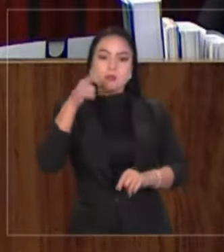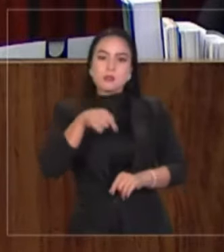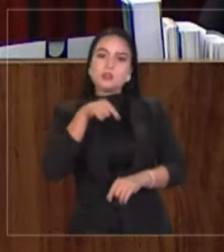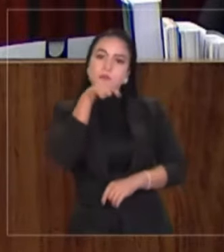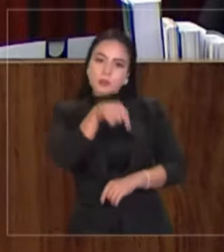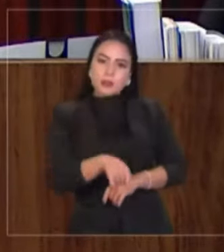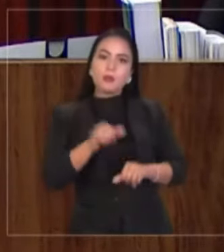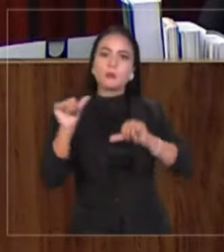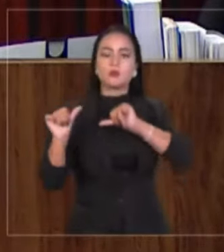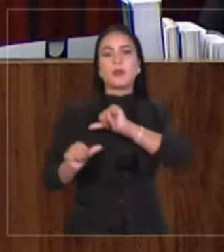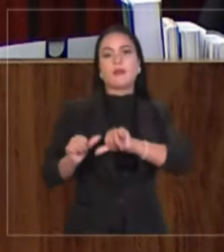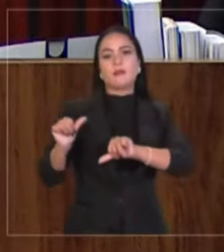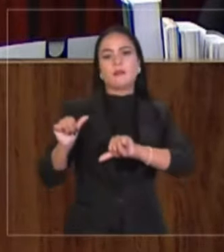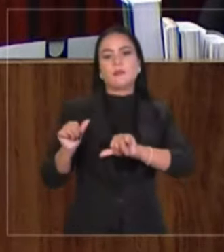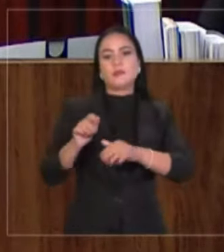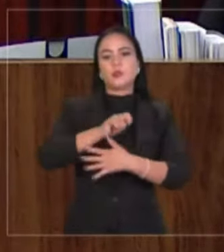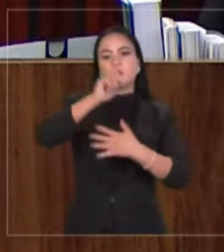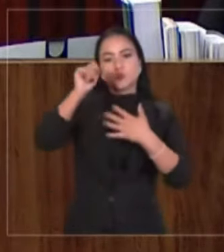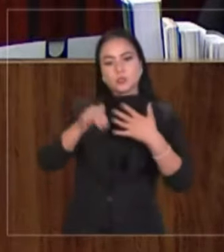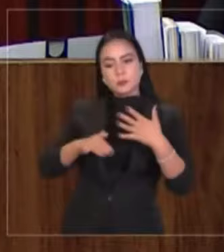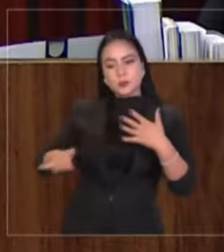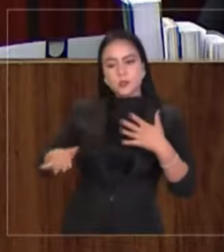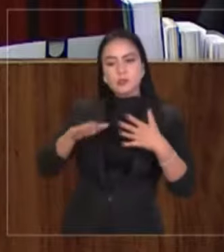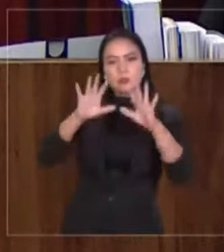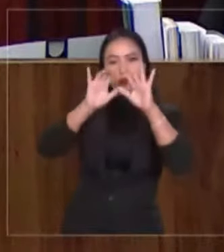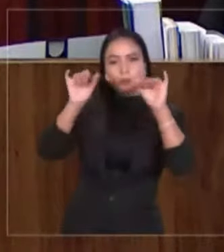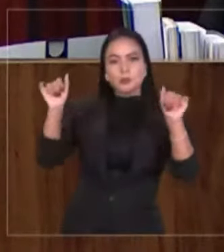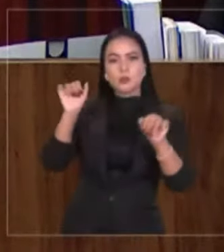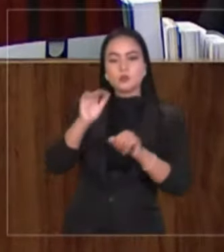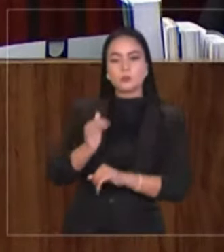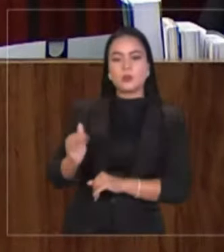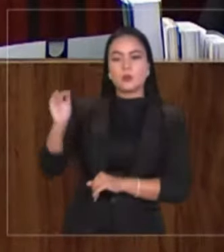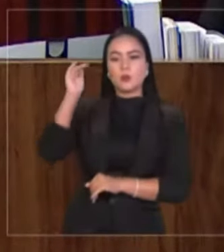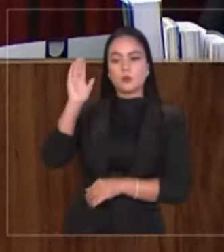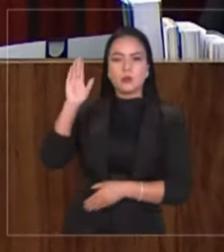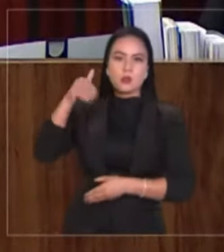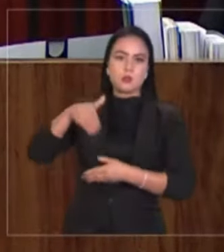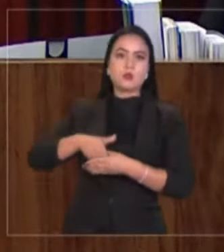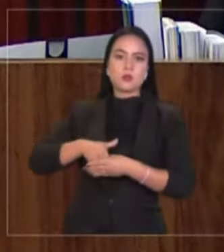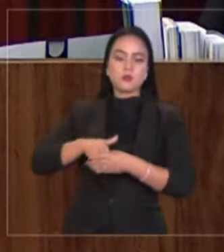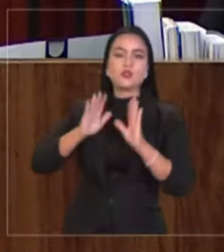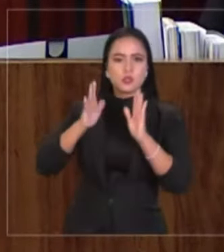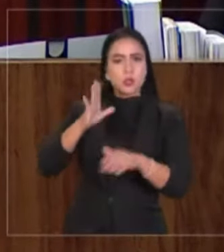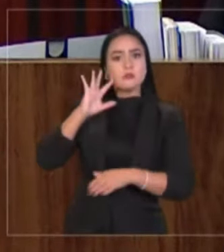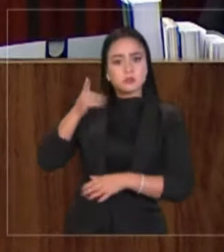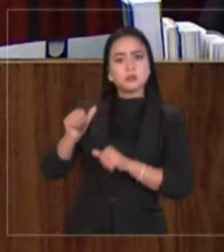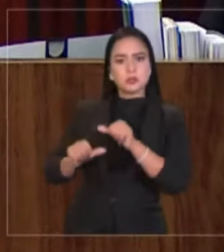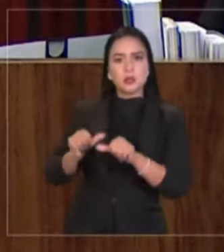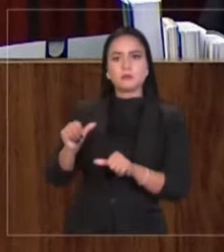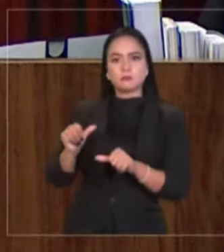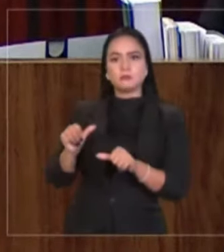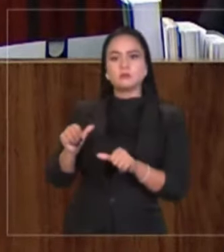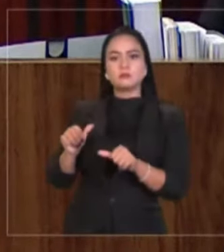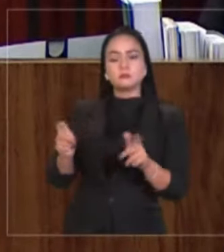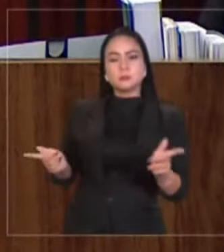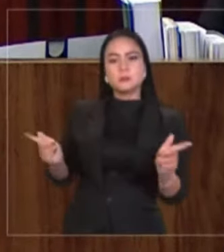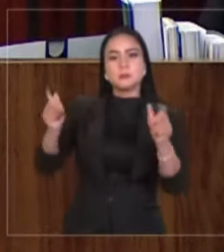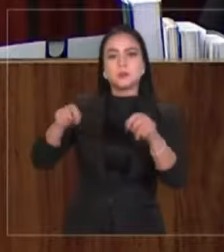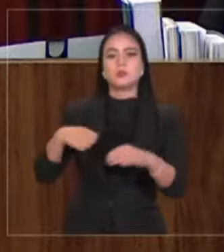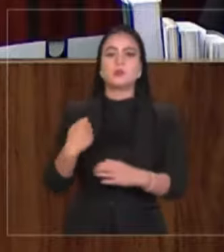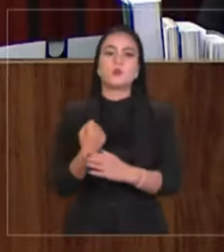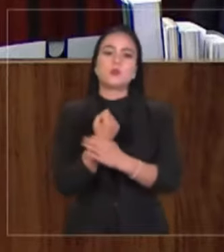mudar a jurisprudência do Tribunal Superior Eleitoral para permitir segurança